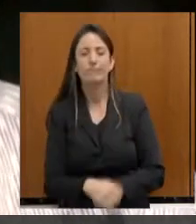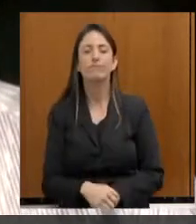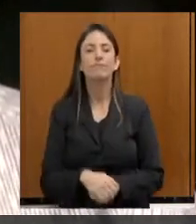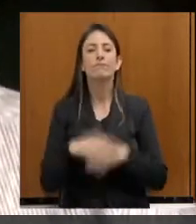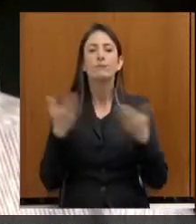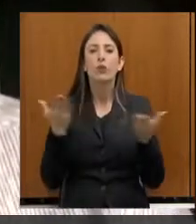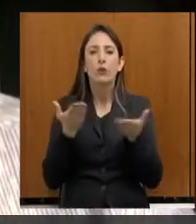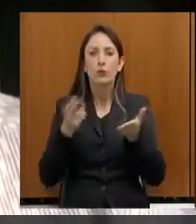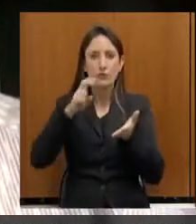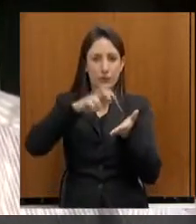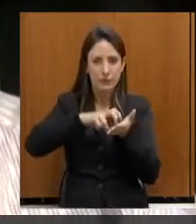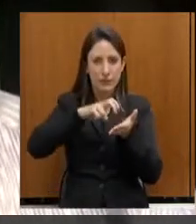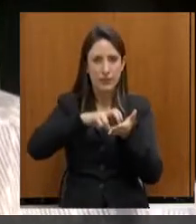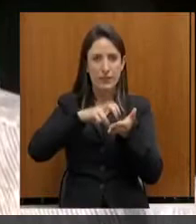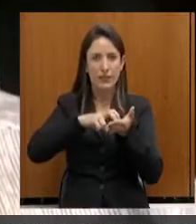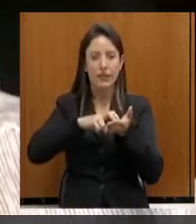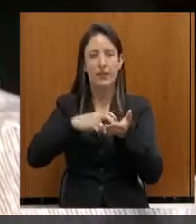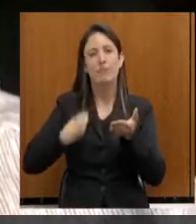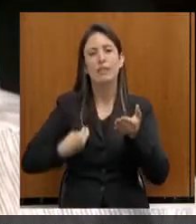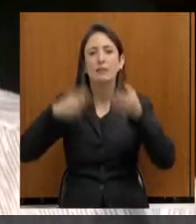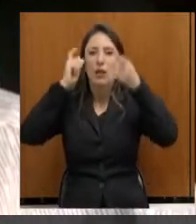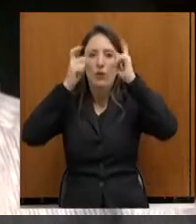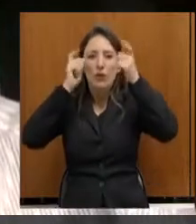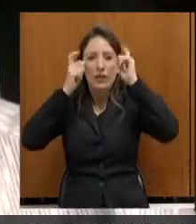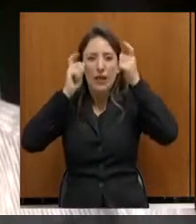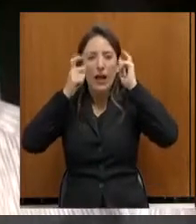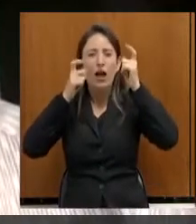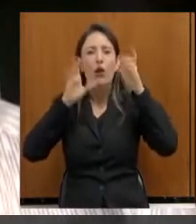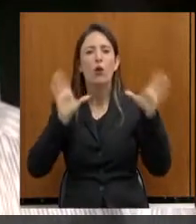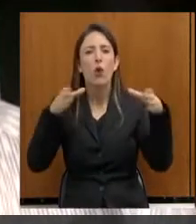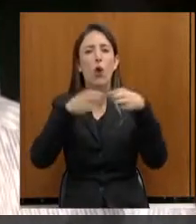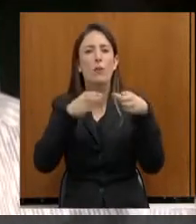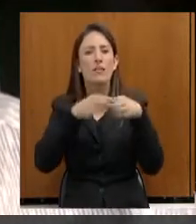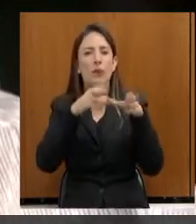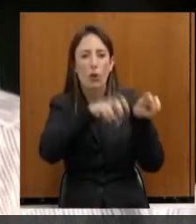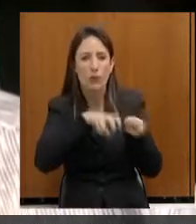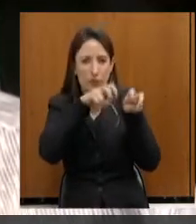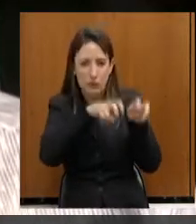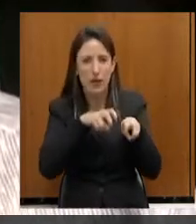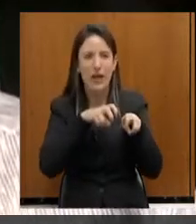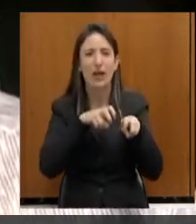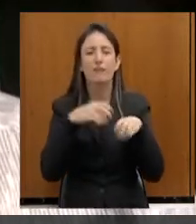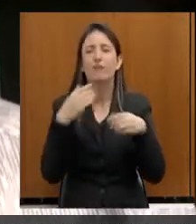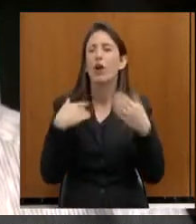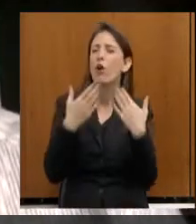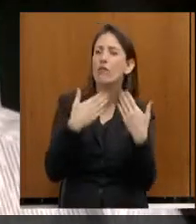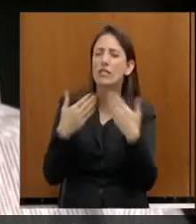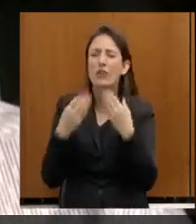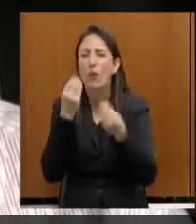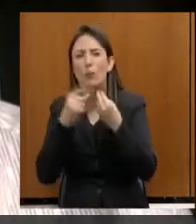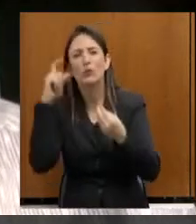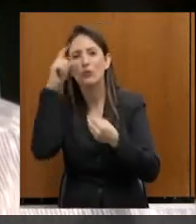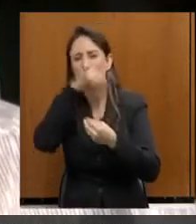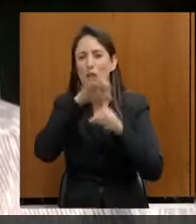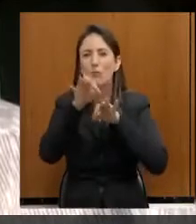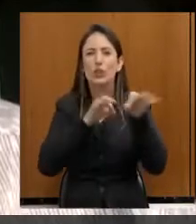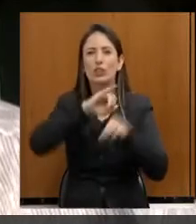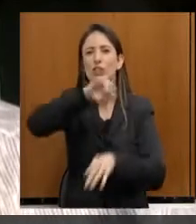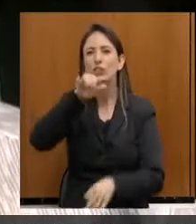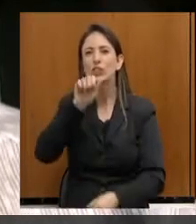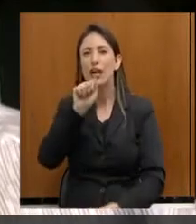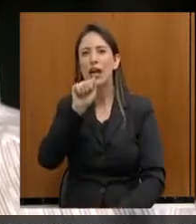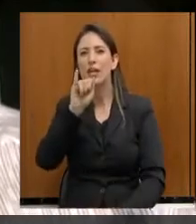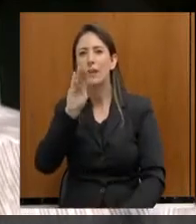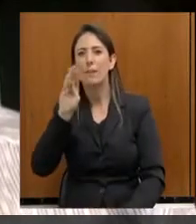pela manhã na reunião da comissão de agropecuária eu falava sobre as dificuldades do projeto Jaíba a estrada do